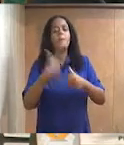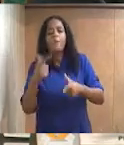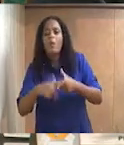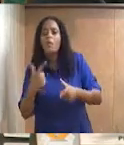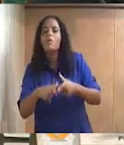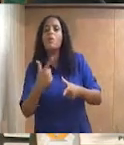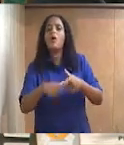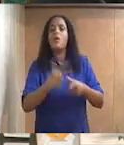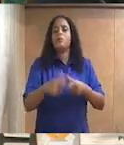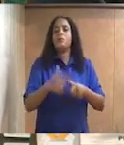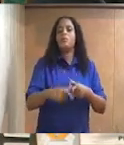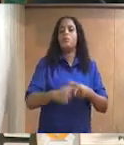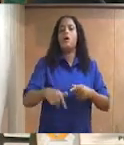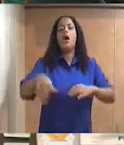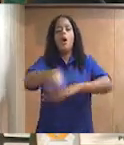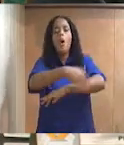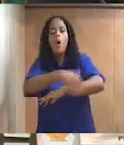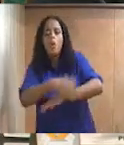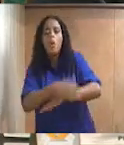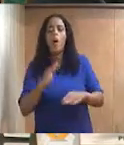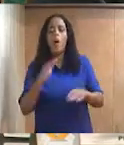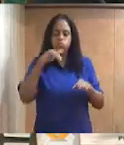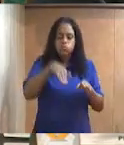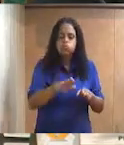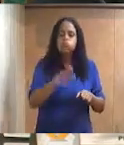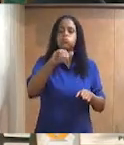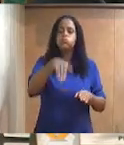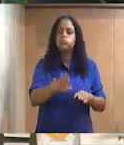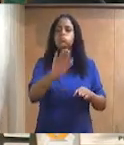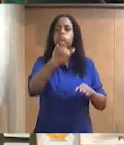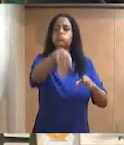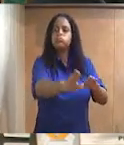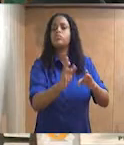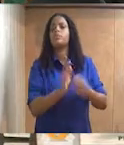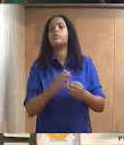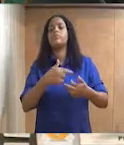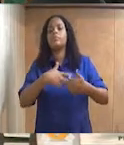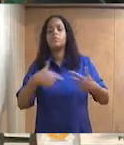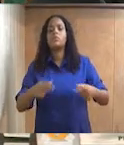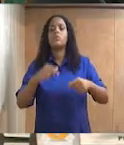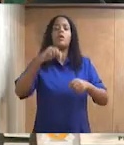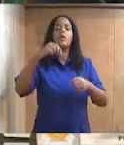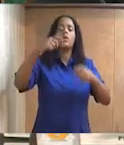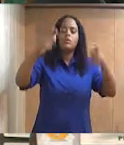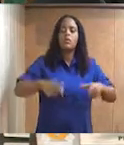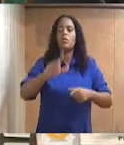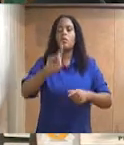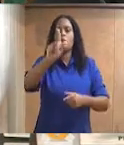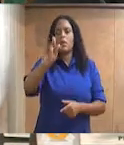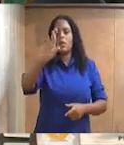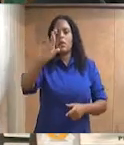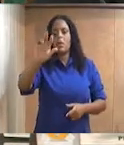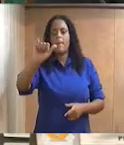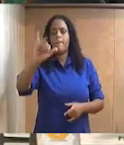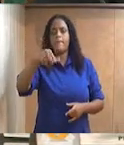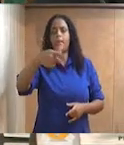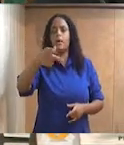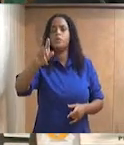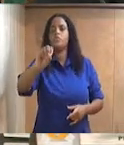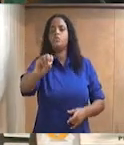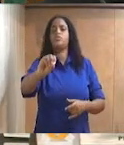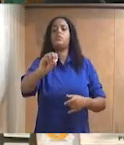ruas Pati de Alferes, Costa Rubim e Marquês de Maricá, localizados no bairro Gramacho, primeiro distrito desse